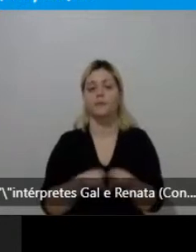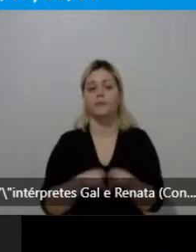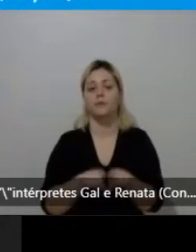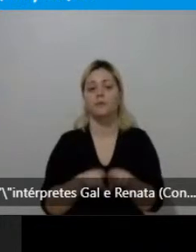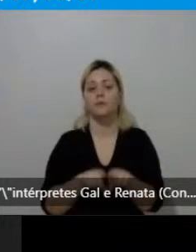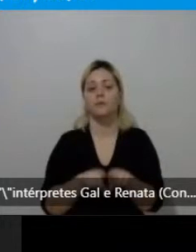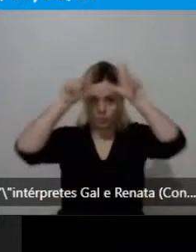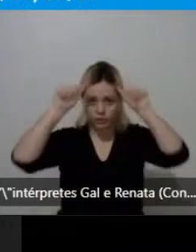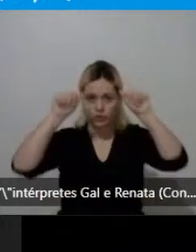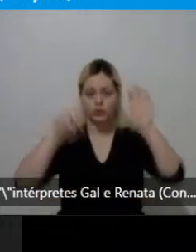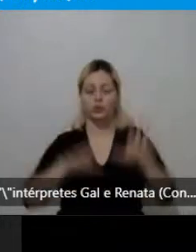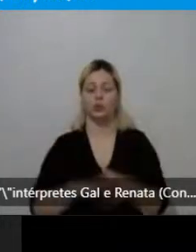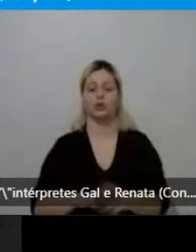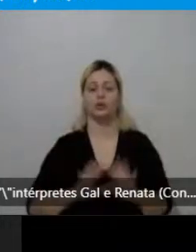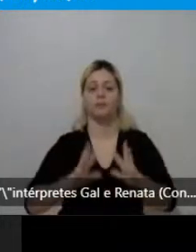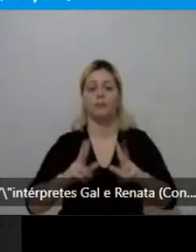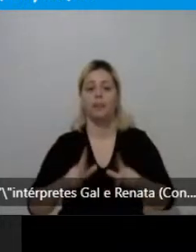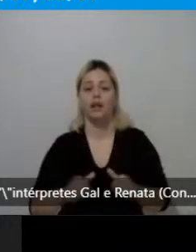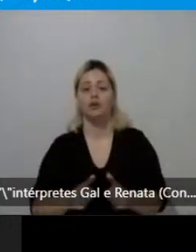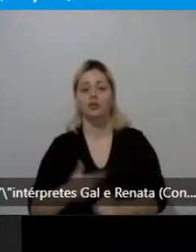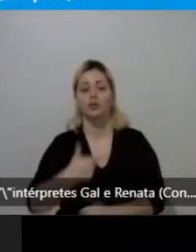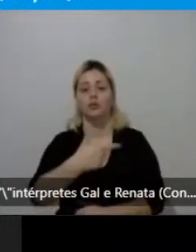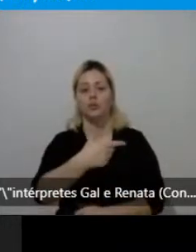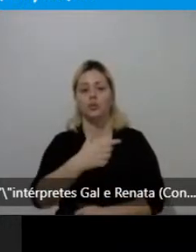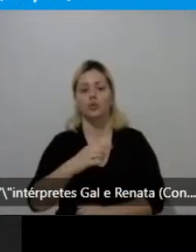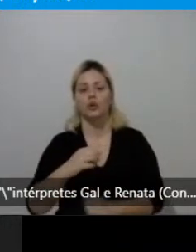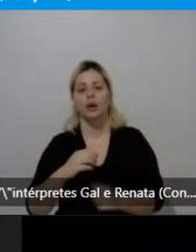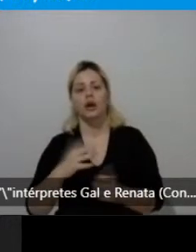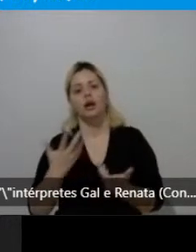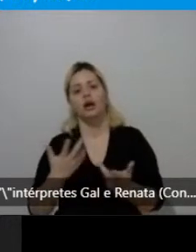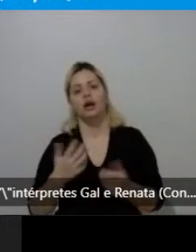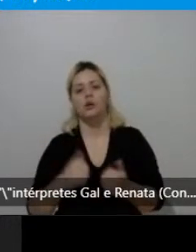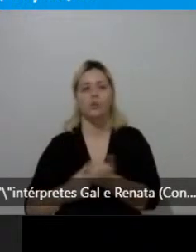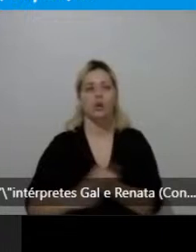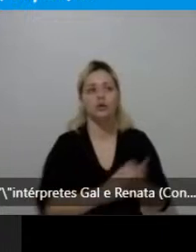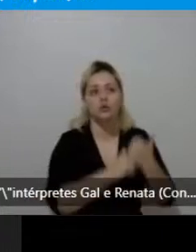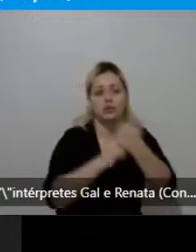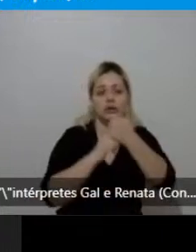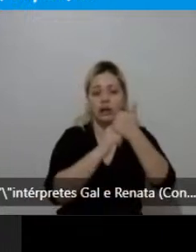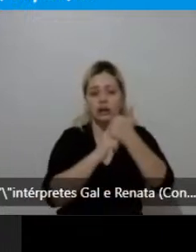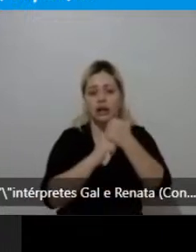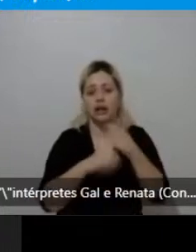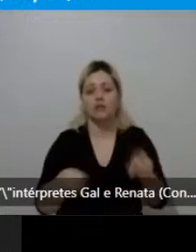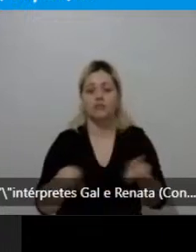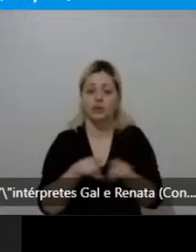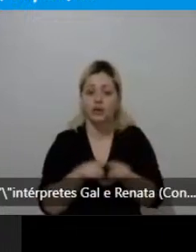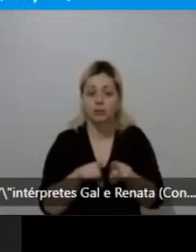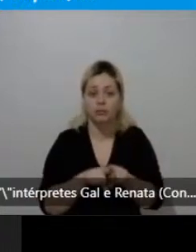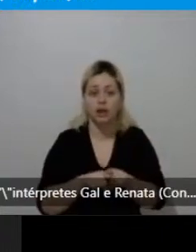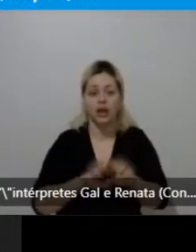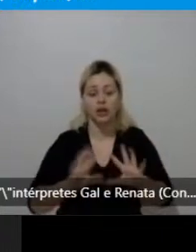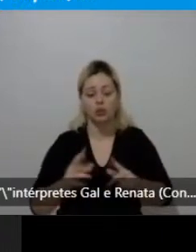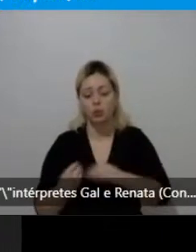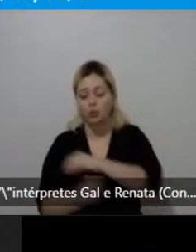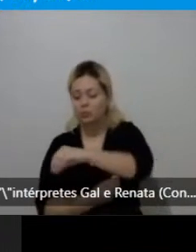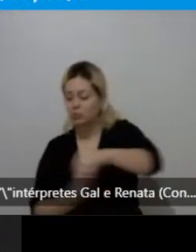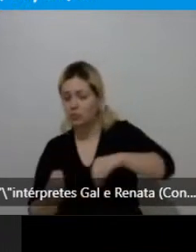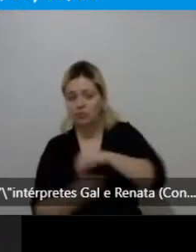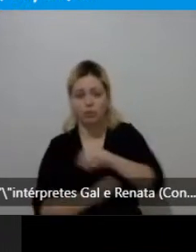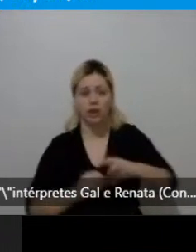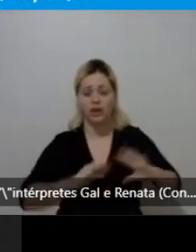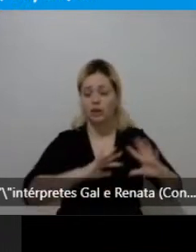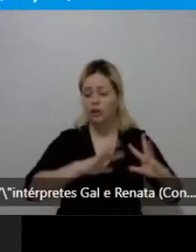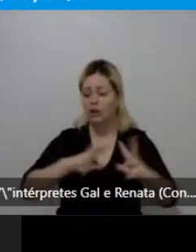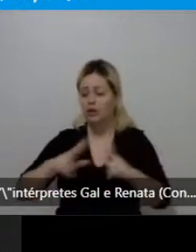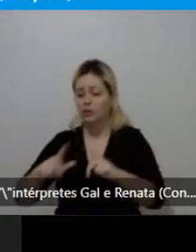de Desenvolvimento Sustentável dos Povos e Comunidades Tradicionais, que é o principal marco normativo, né, para todos esses povos e